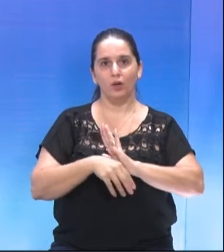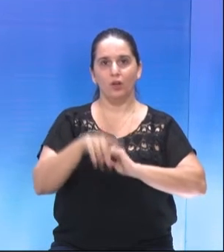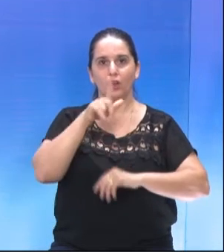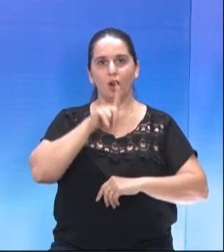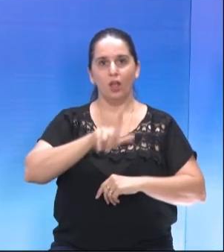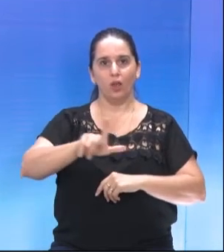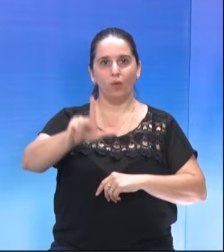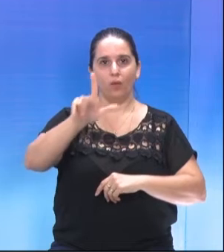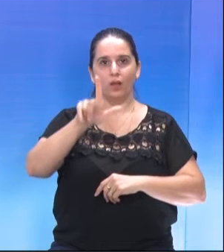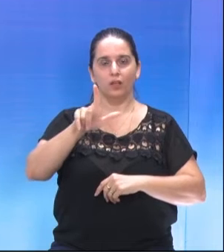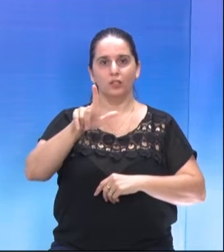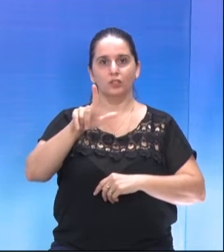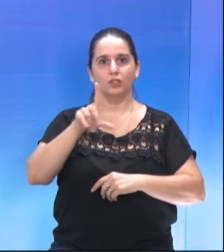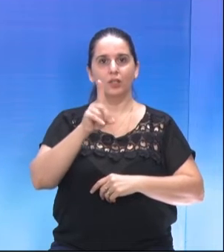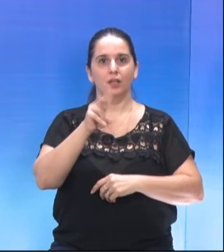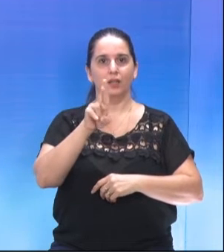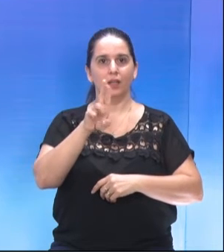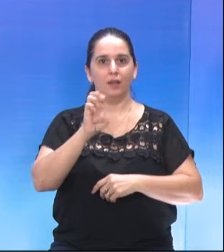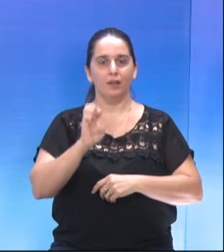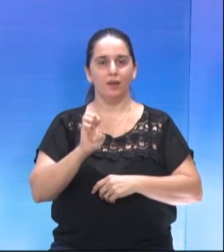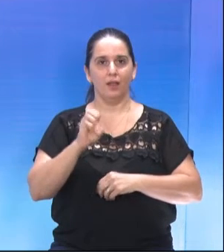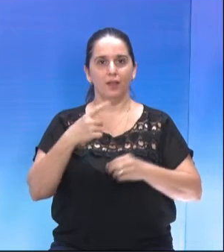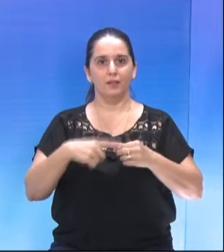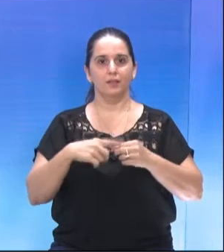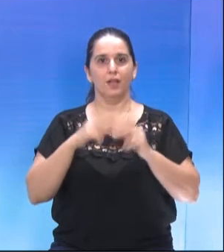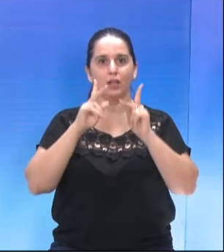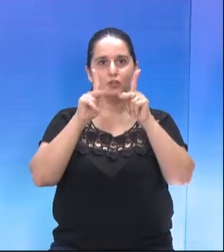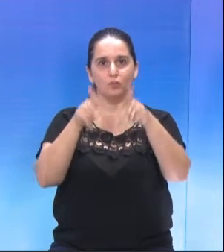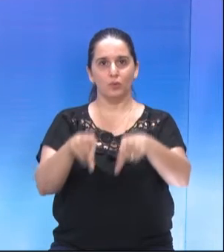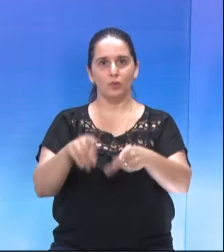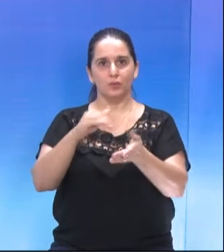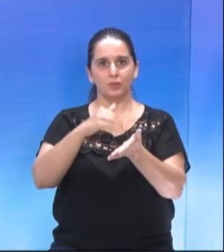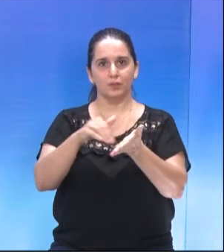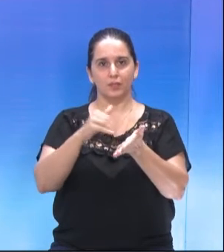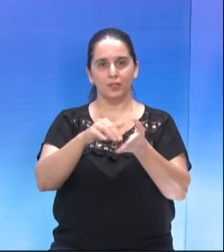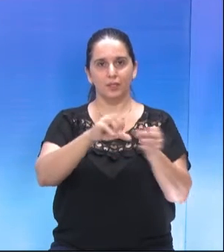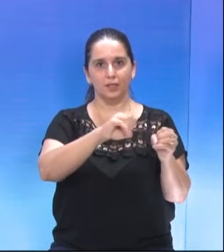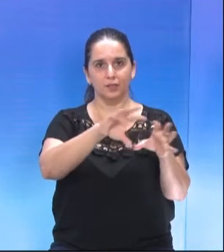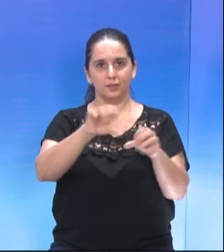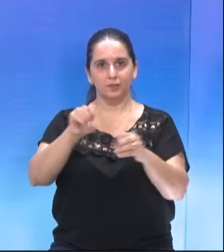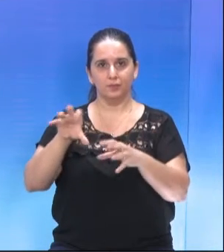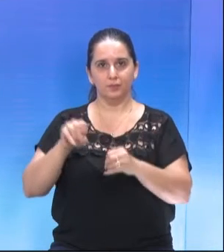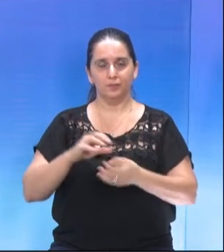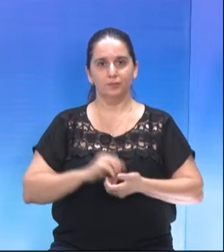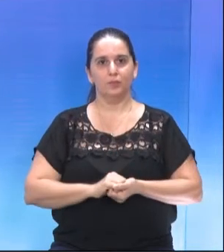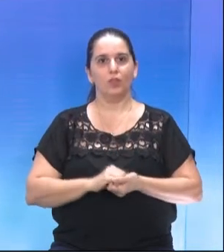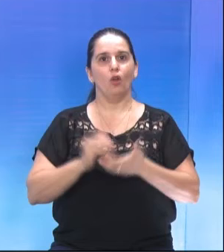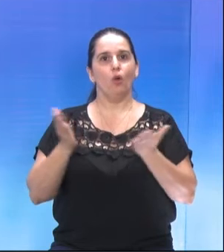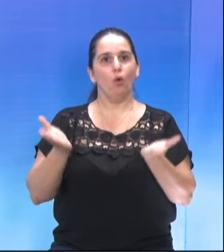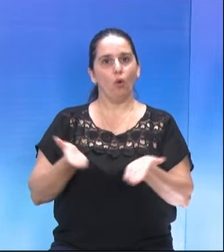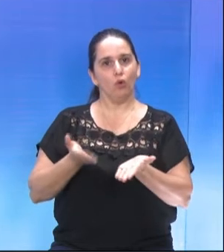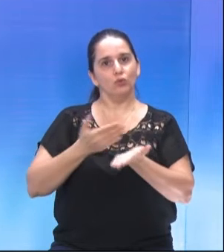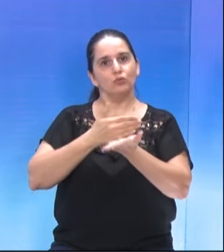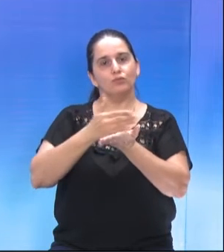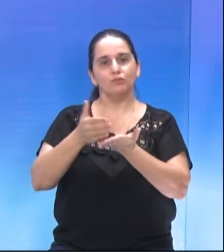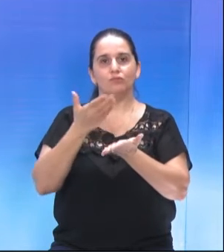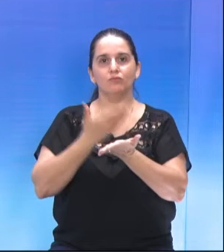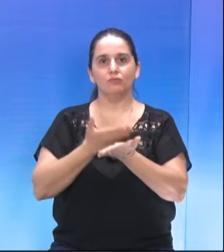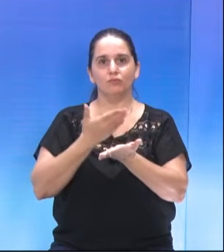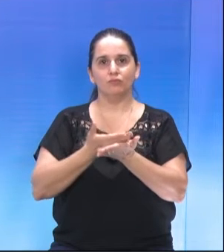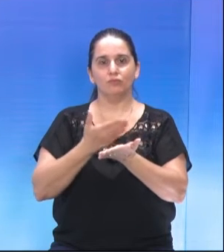Nacional, SEDUC Tocantins. Hoje nós vamos iniciar falando um pouco mais sobre a